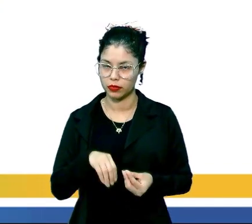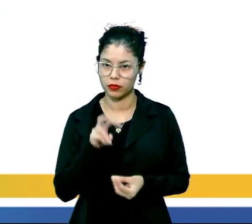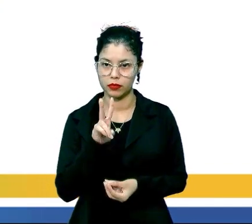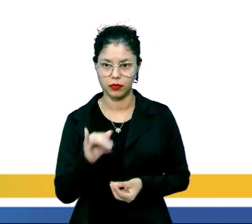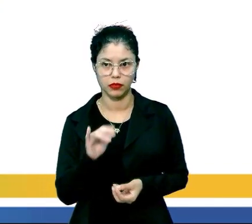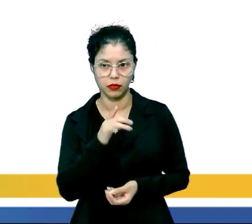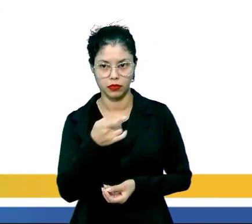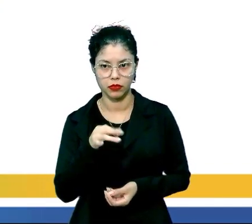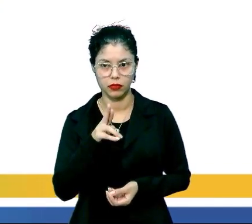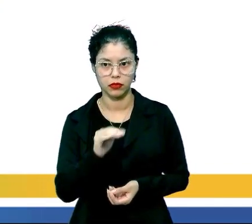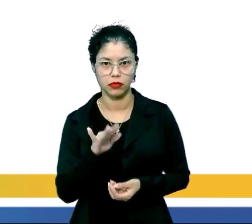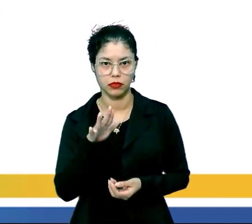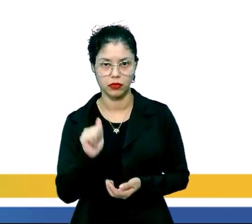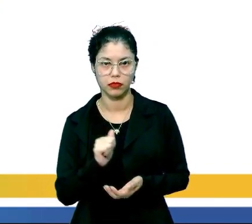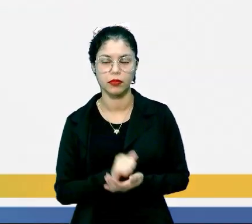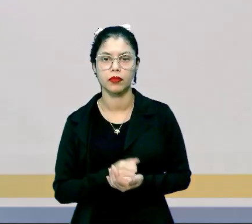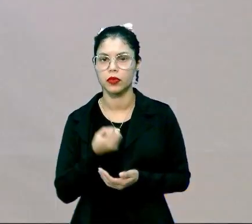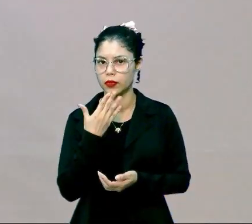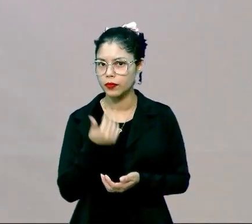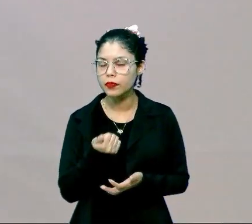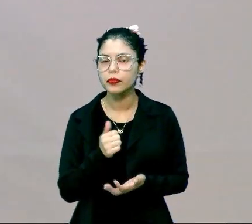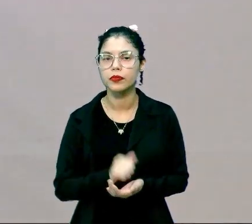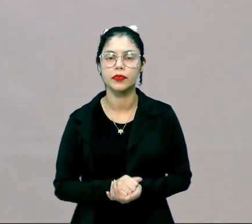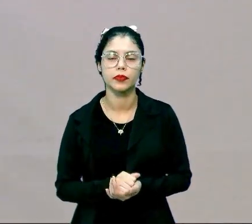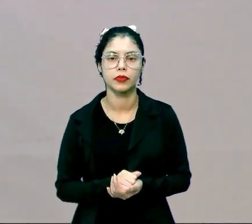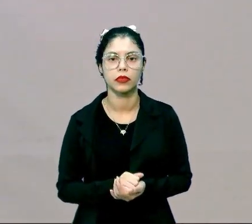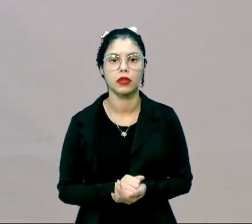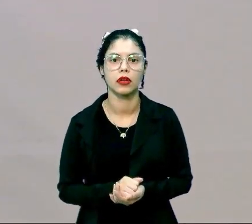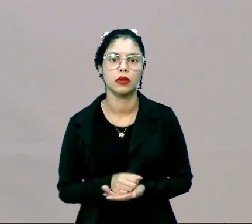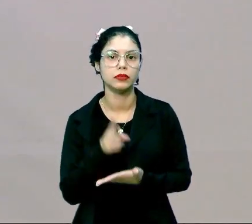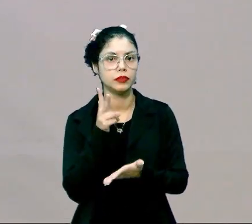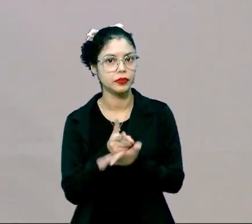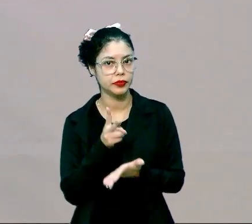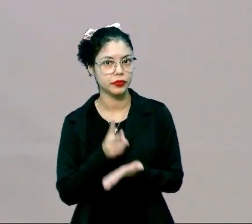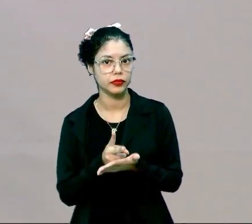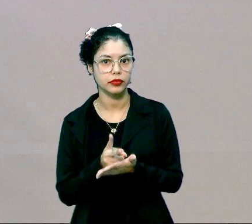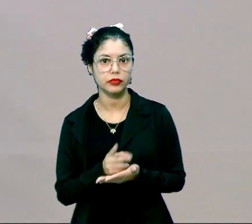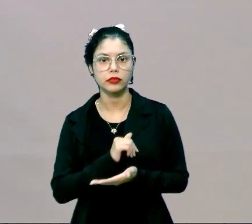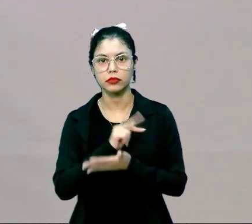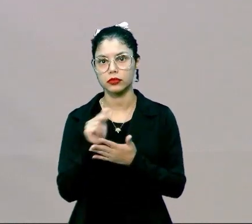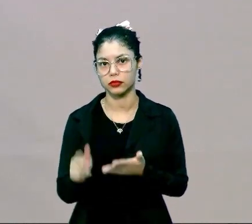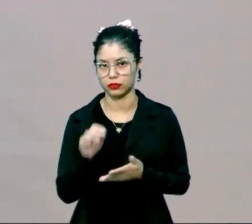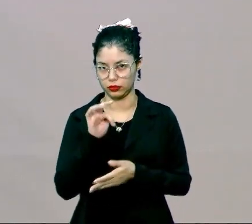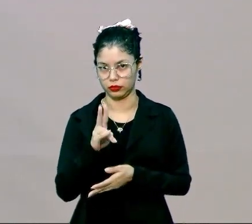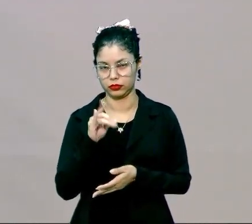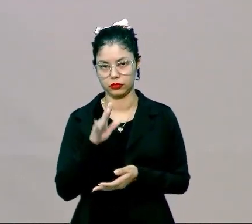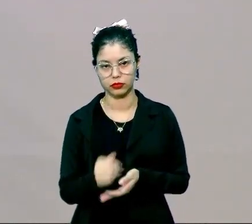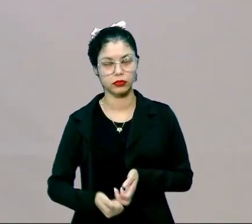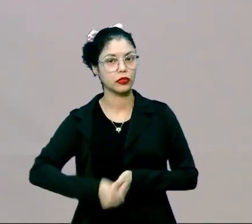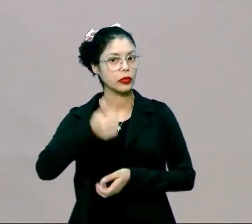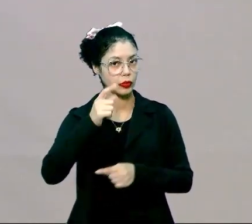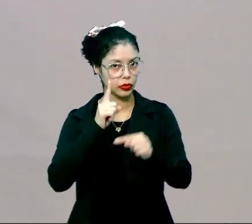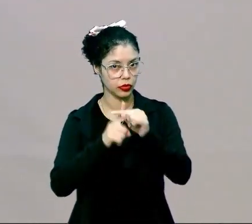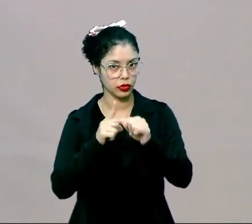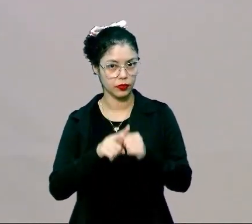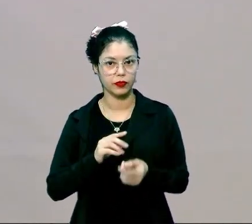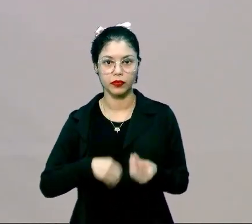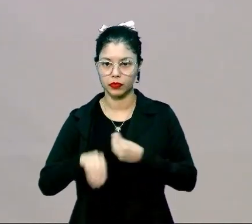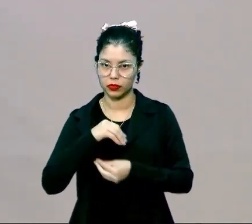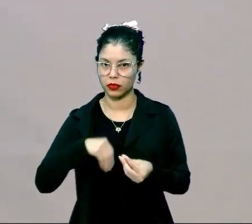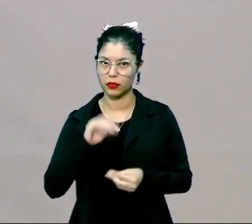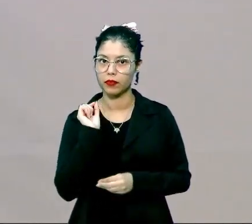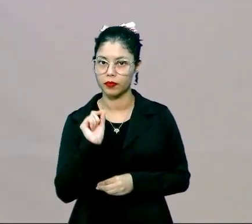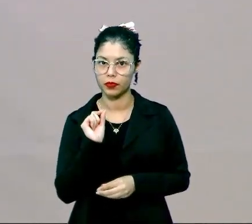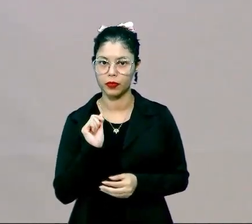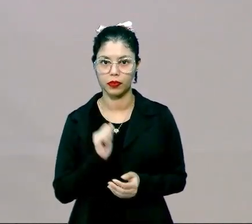será exotérmica, tudo bem? Então, olha só. Todas as vezes que a variação de entalpia for positiva, a reação